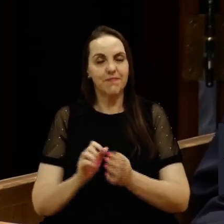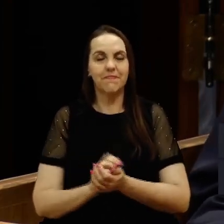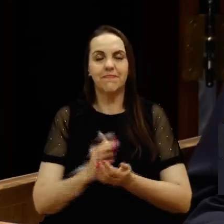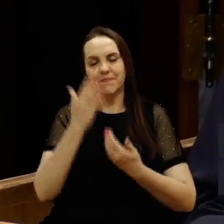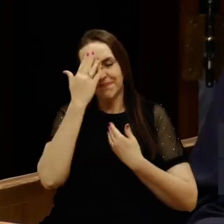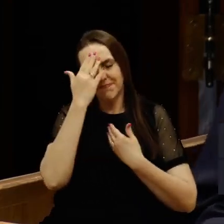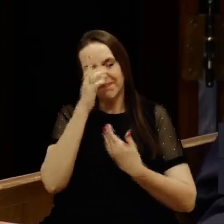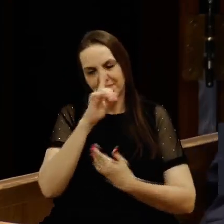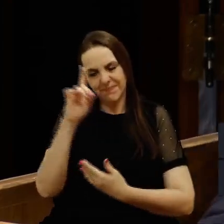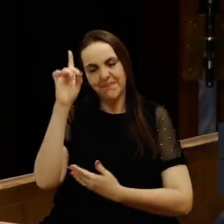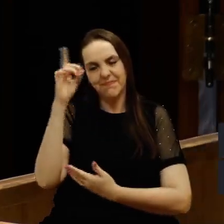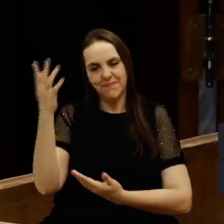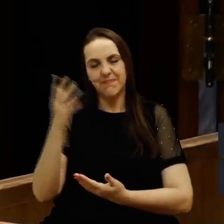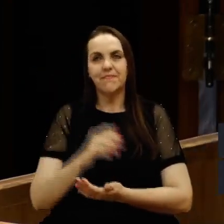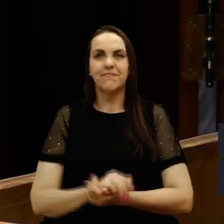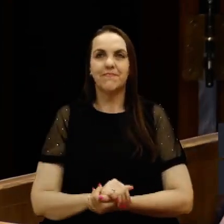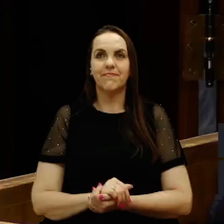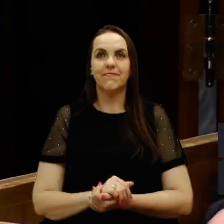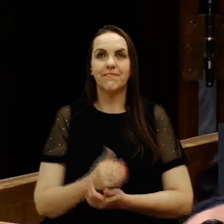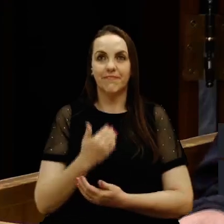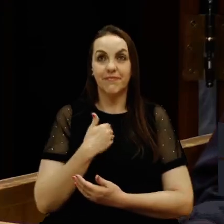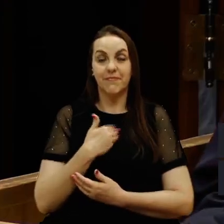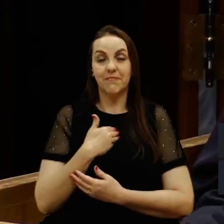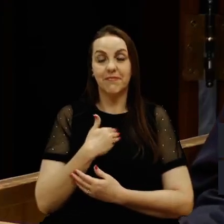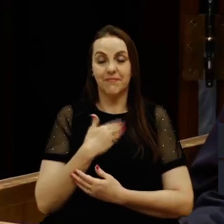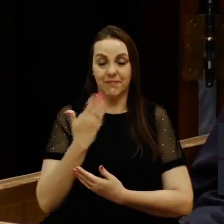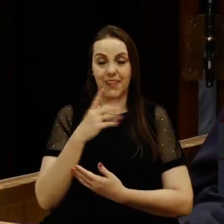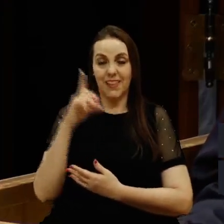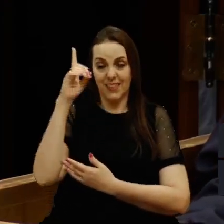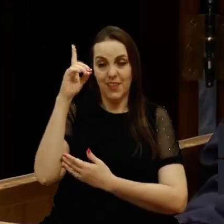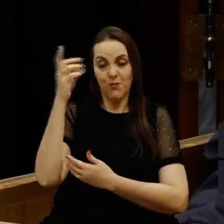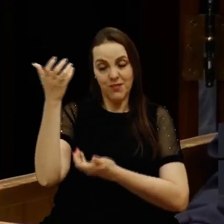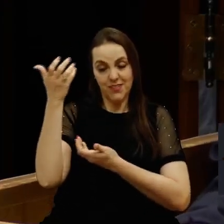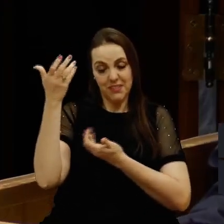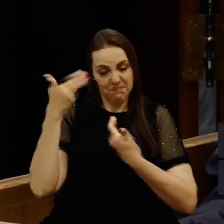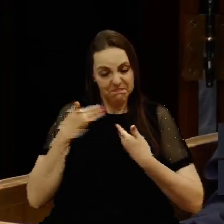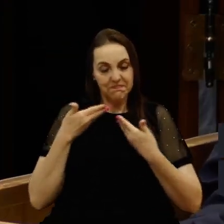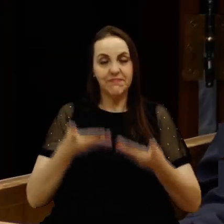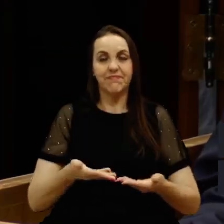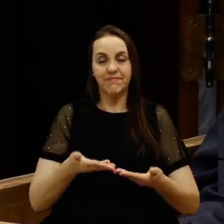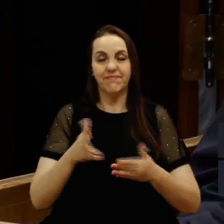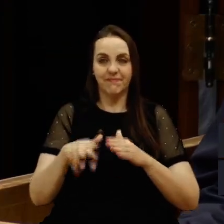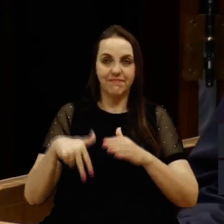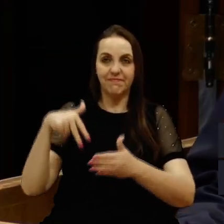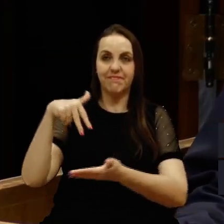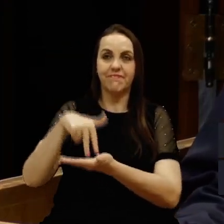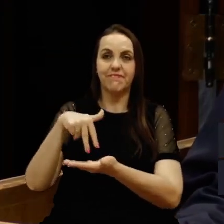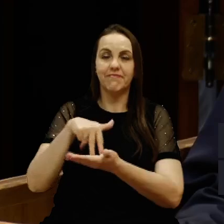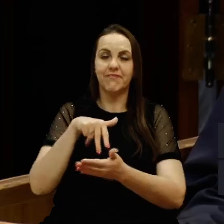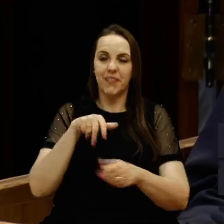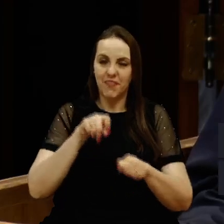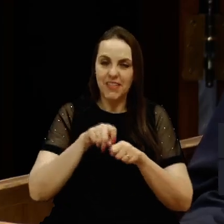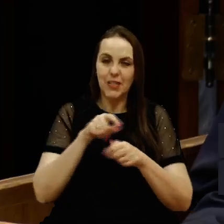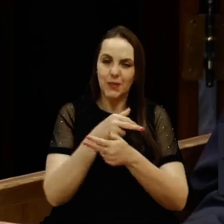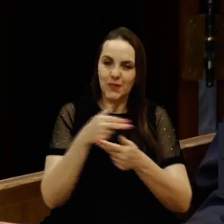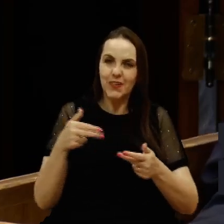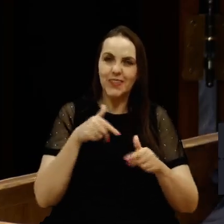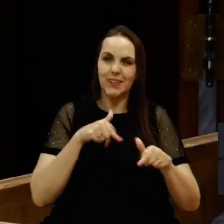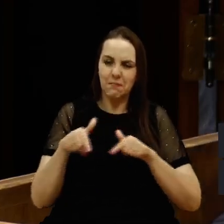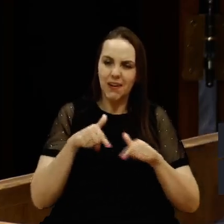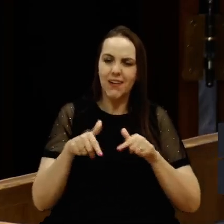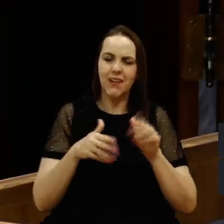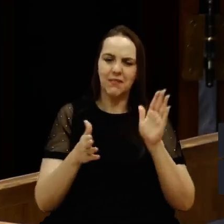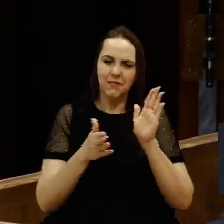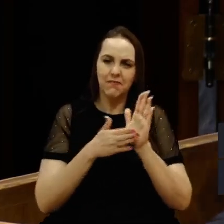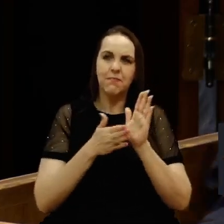a Deus, que aprove Deus e nós estar aqui fazendo, trabalhando, defendendo as nossas pautas,